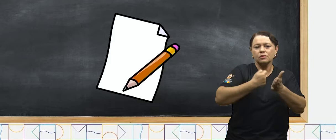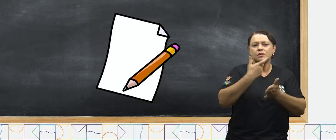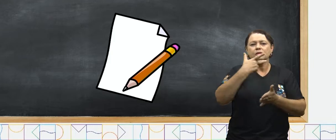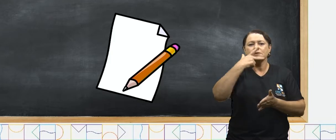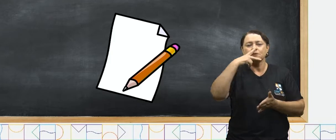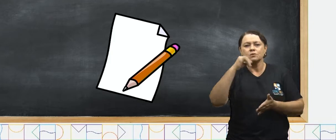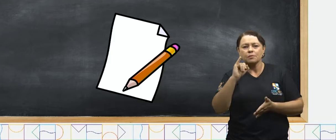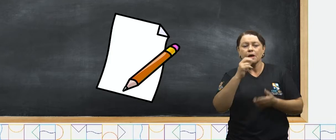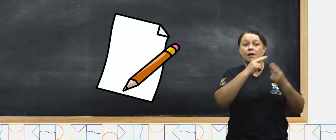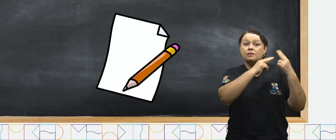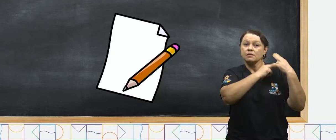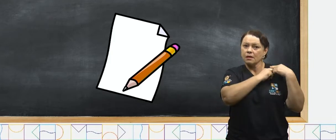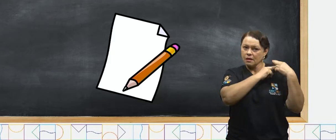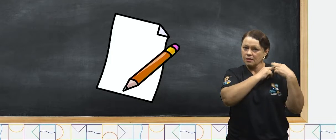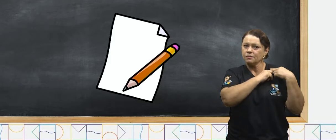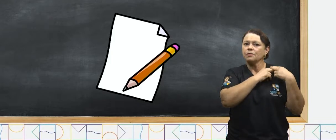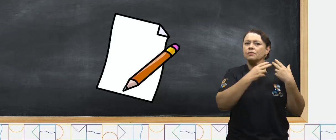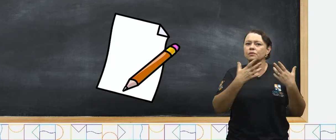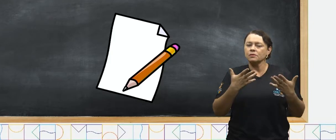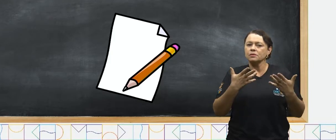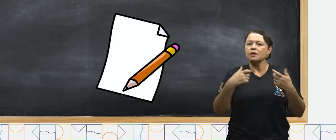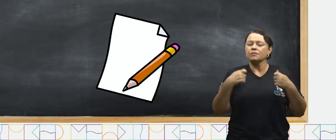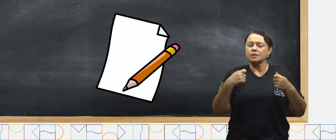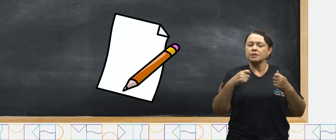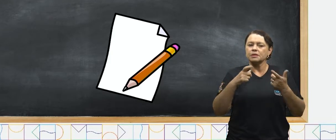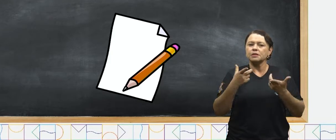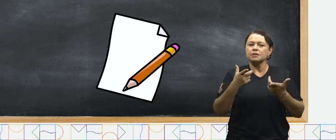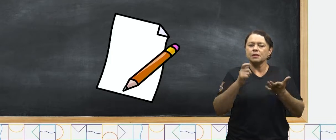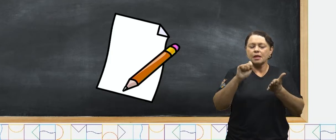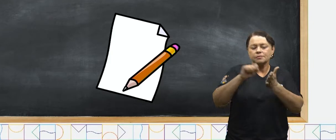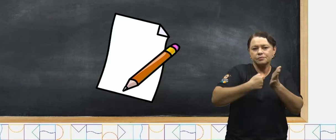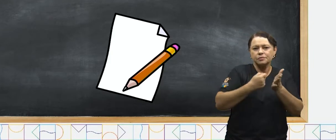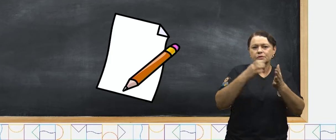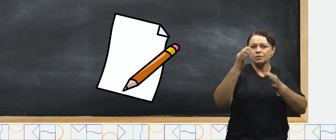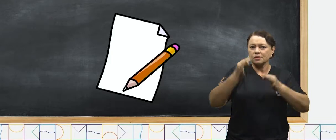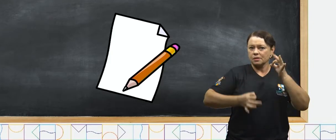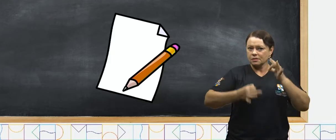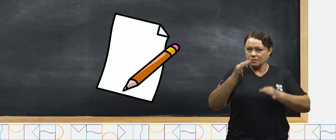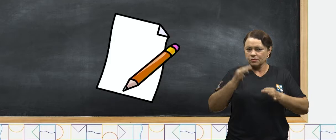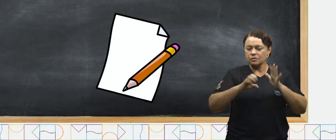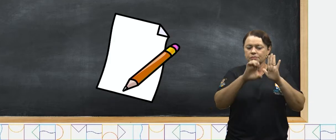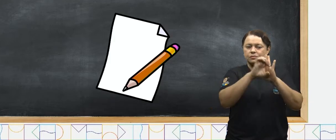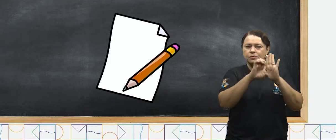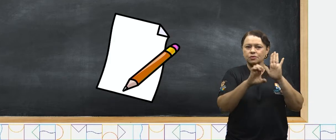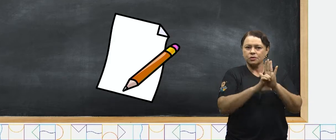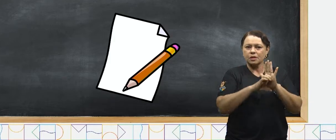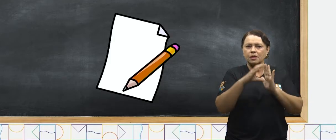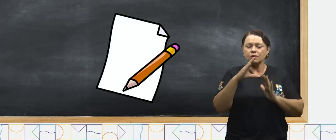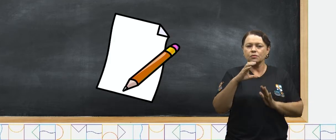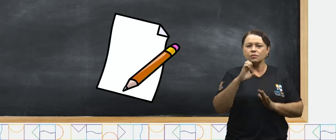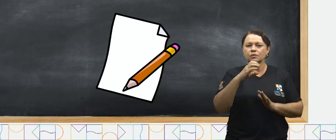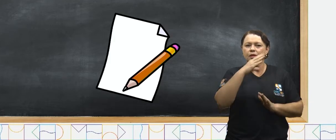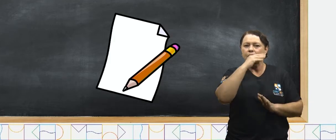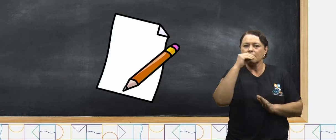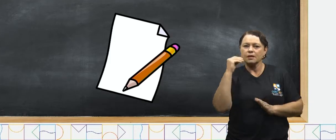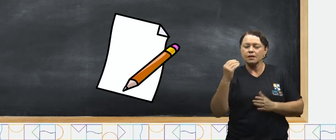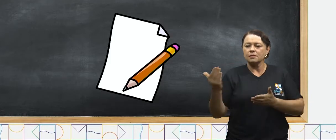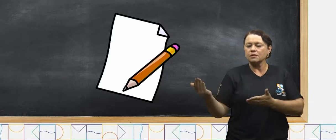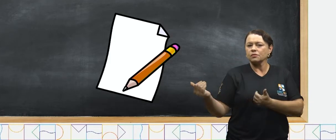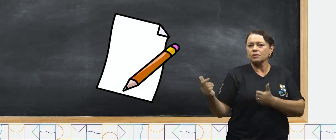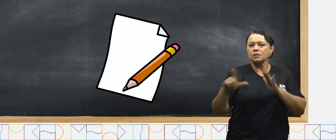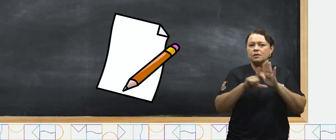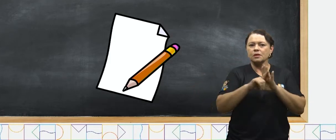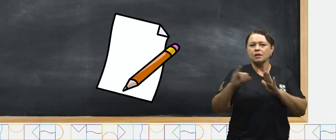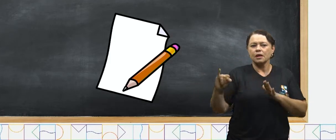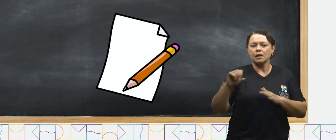ou responsável, sem expressa autorização judicial. Estatuto da Criança e do